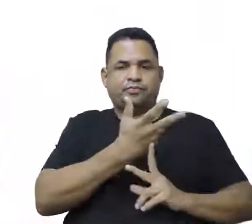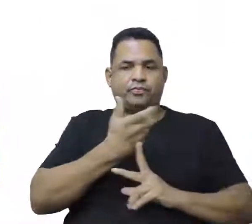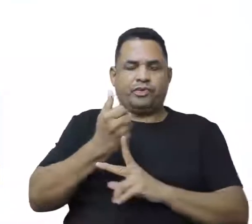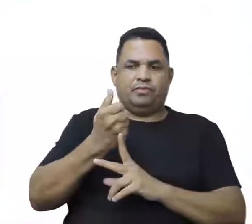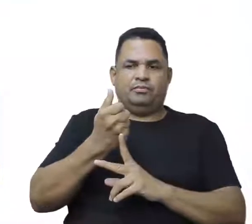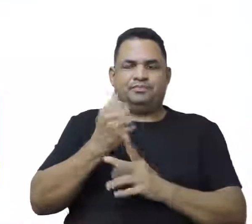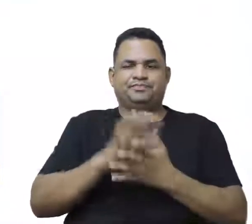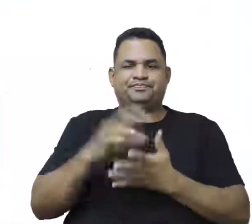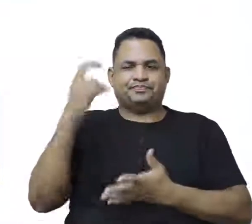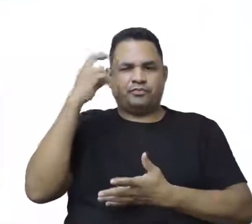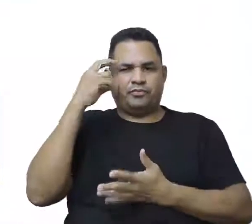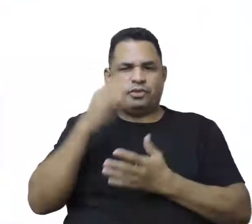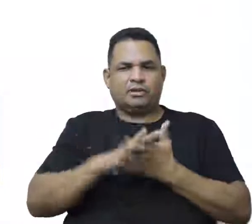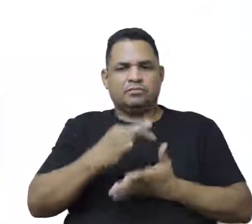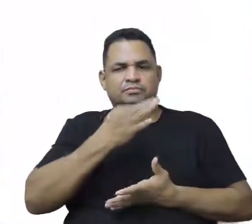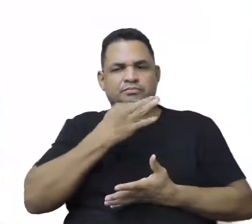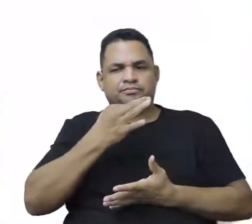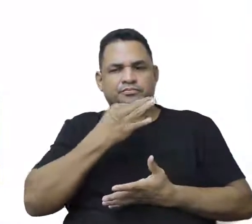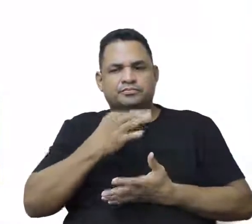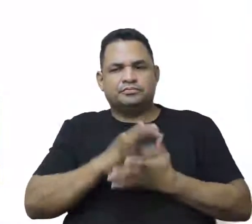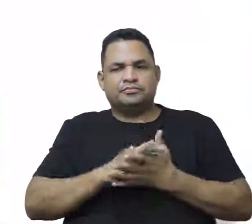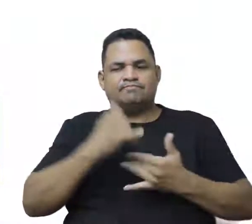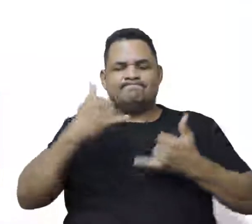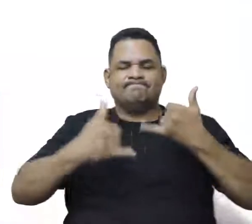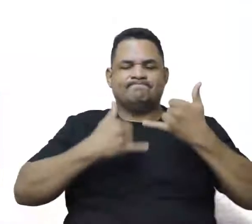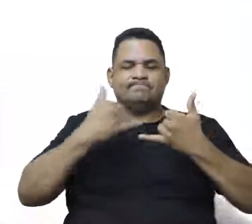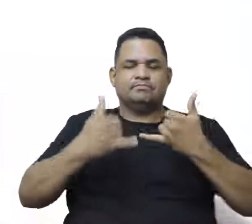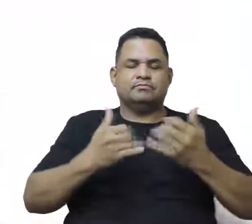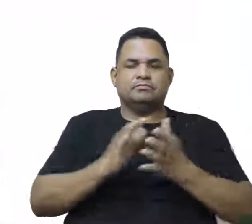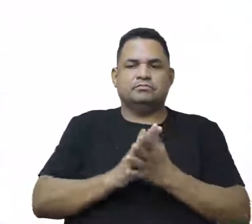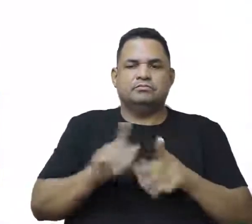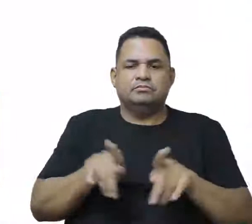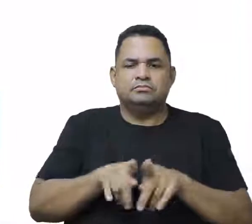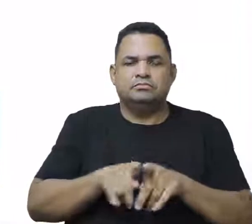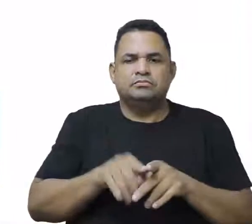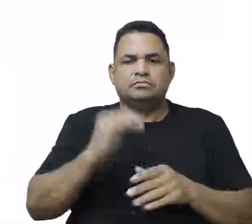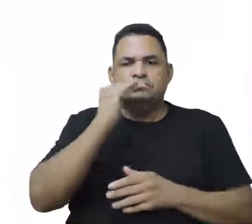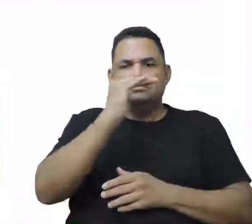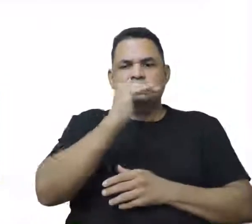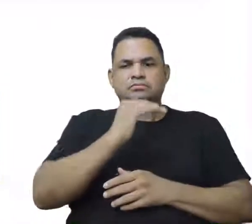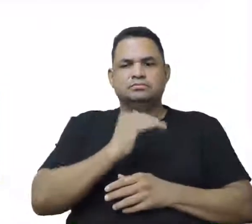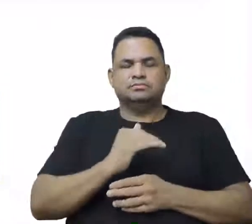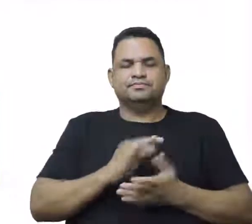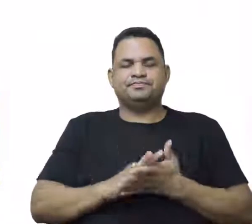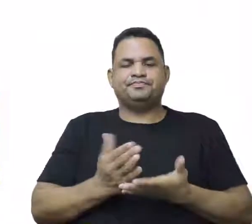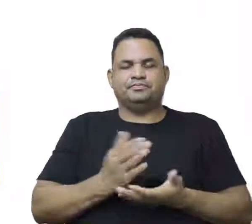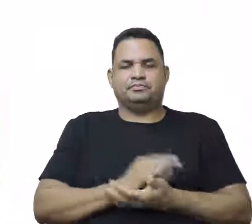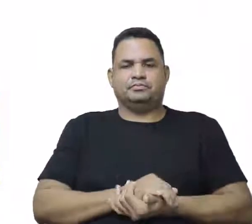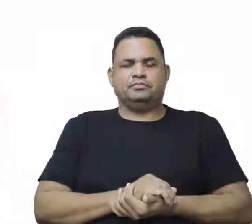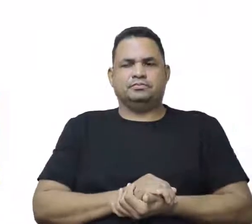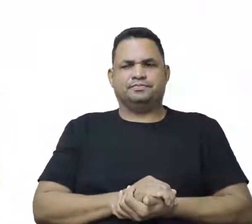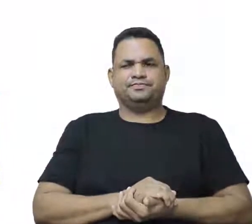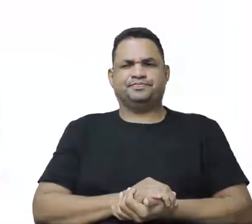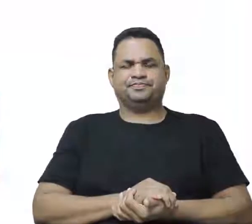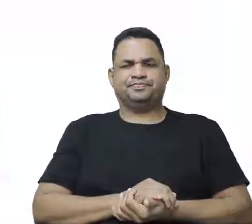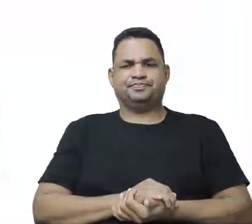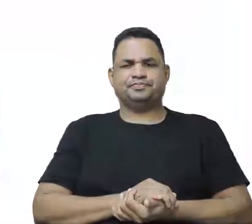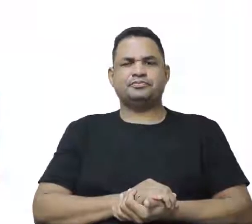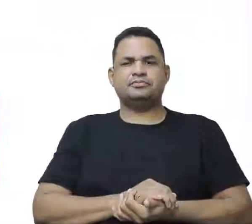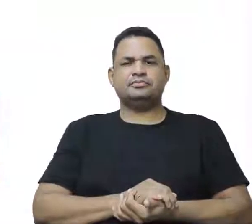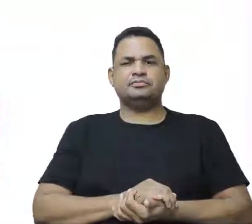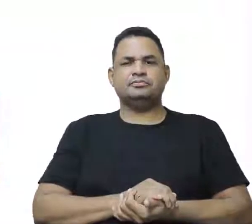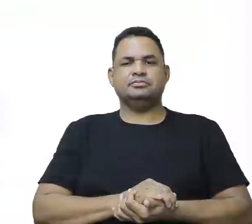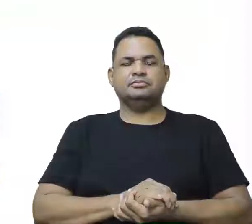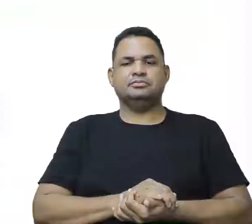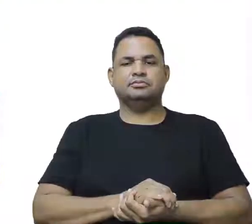a criticidade, a emancipação do lazer. Esses tópicos todos, é bom a gente até ficar dentro desse slide, né? Eu acho